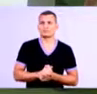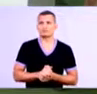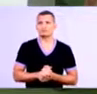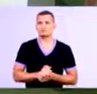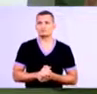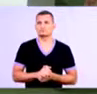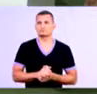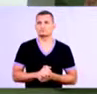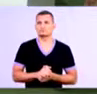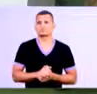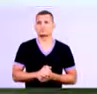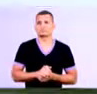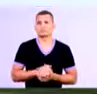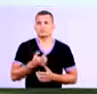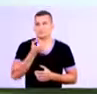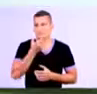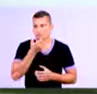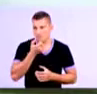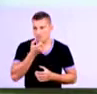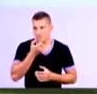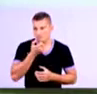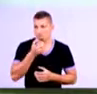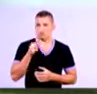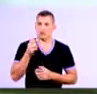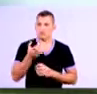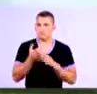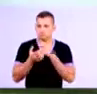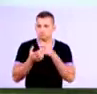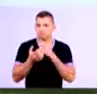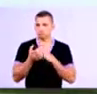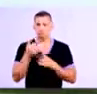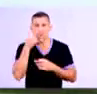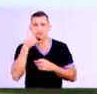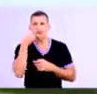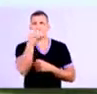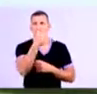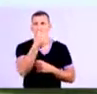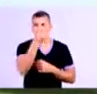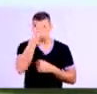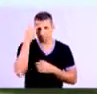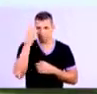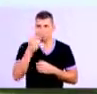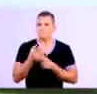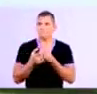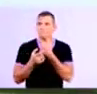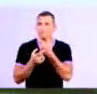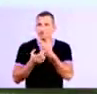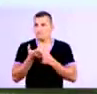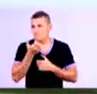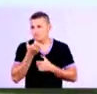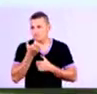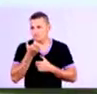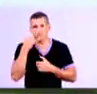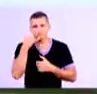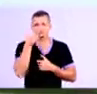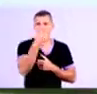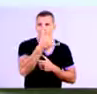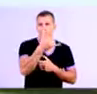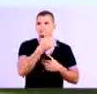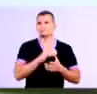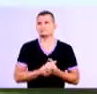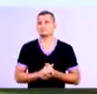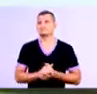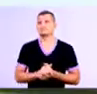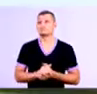Now, falando, olha, liga para o Sidney. Ele automaticamente reconheceu e foi tentar ligar para mim, né? Só que eu estava em aula, não posso atender